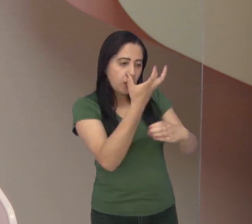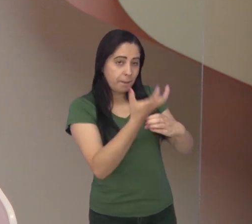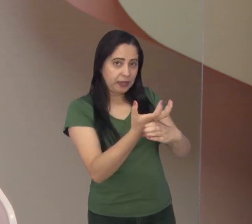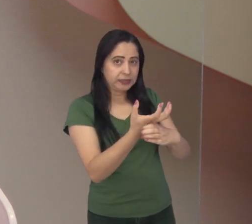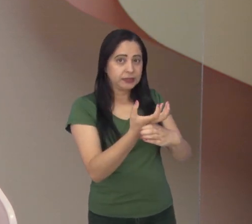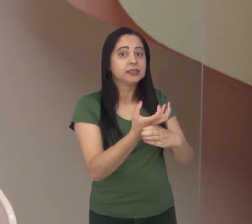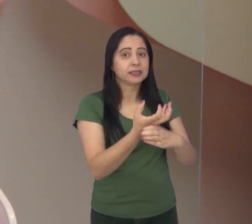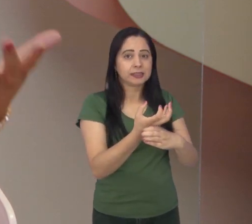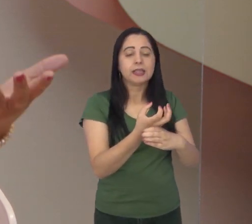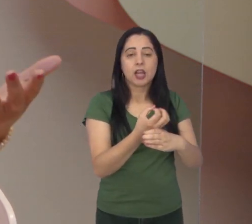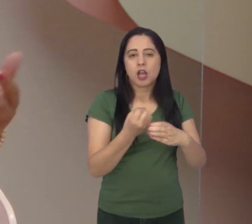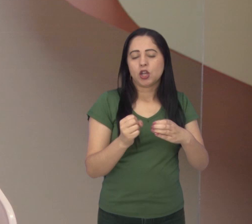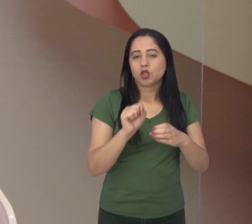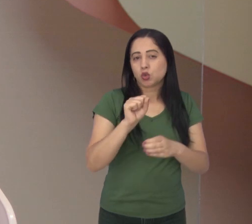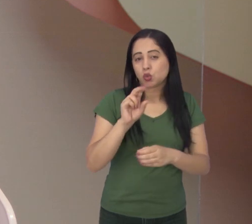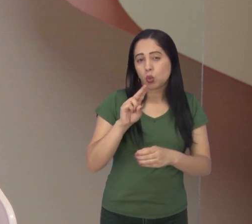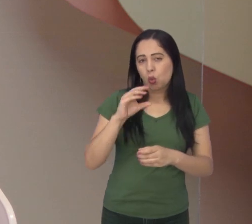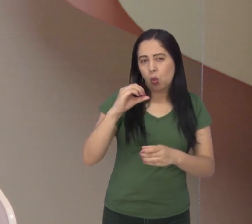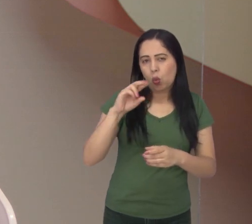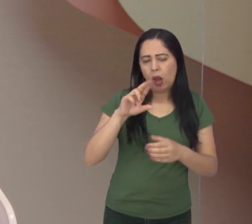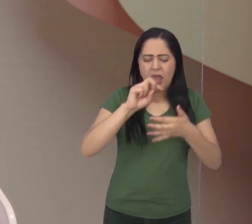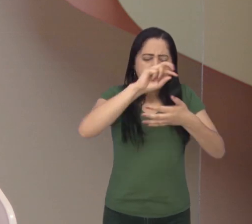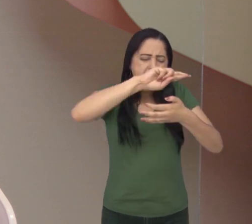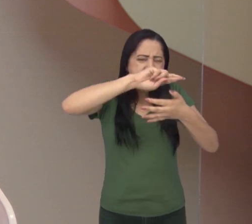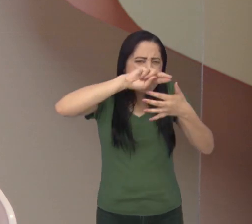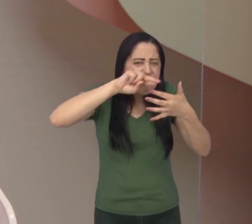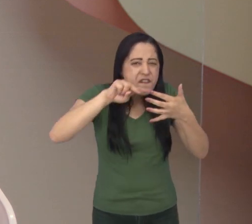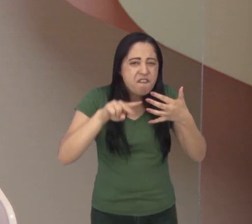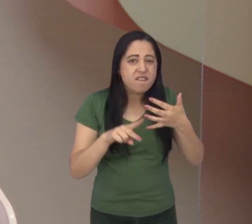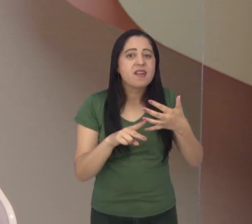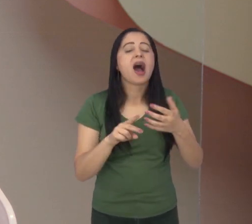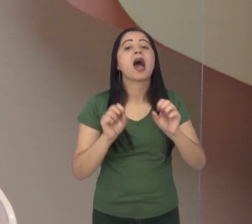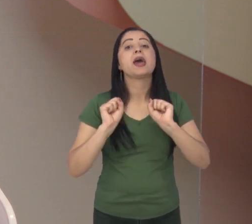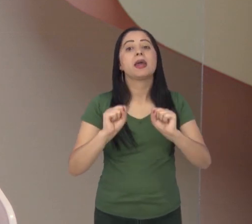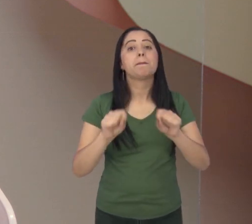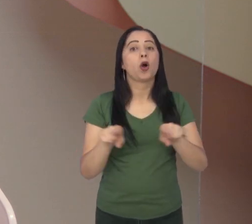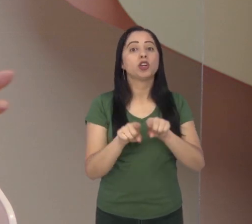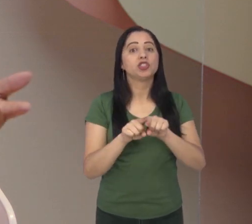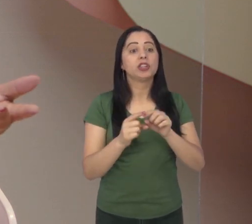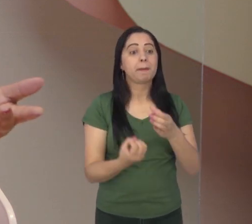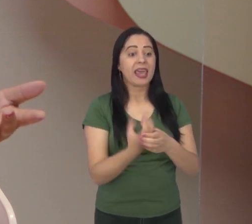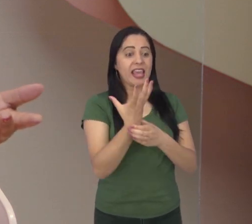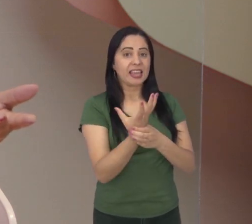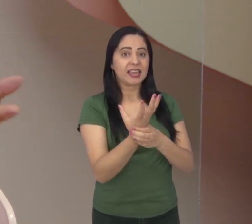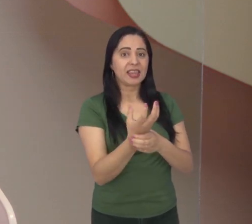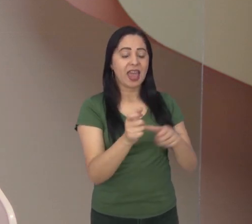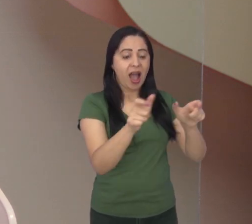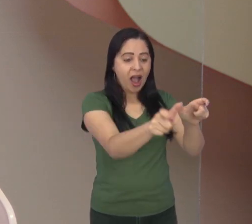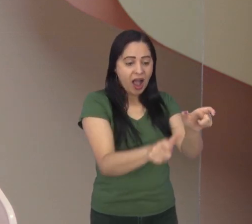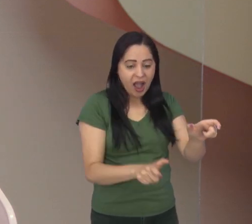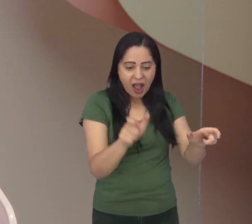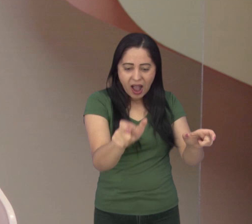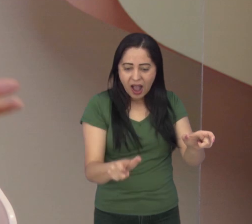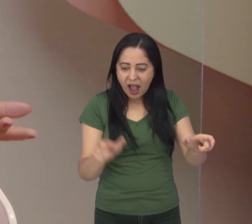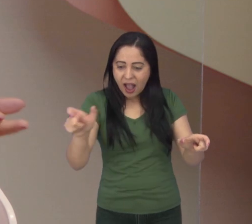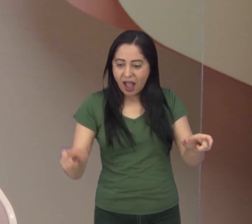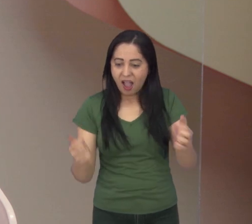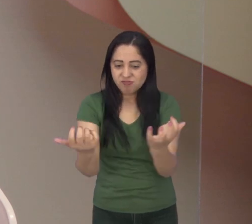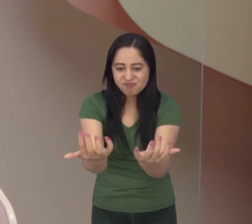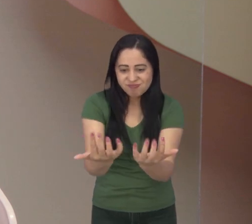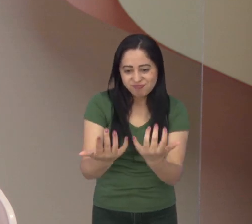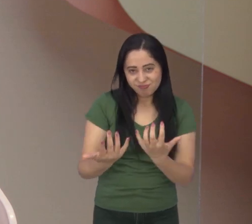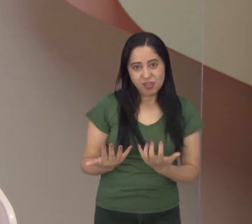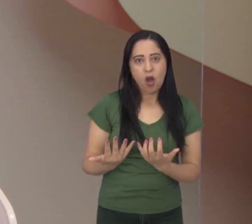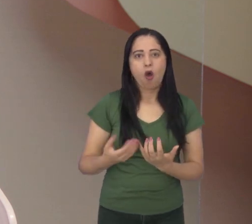São Jorge, suculentas e flores diversas, você também pode montar uma horta caseira, com frutas,